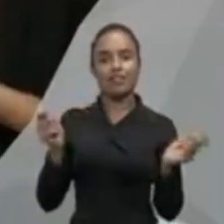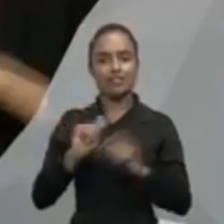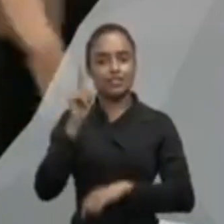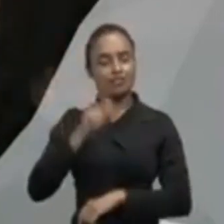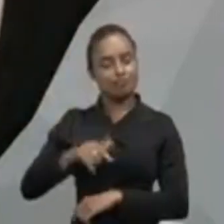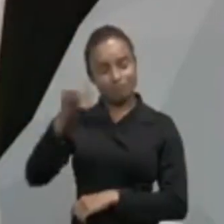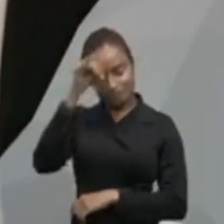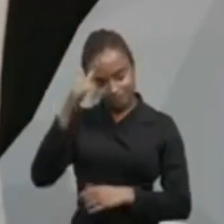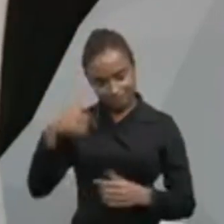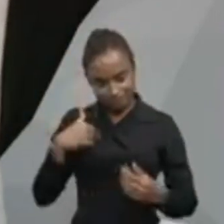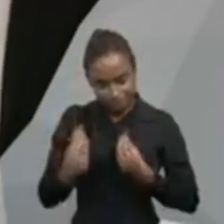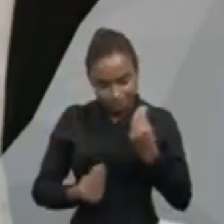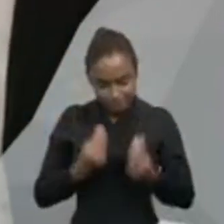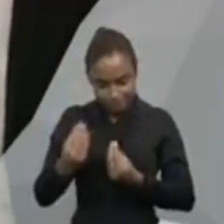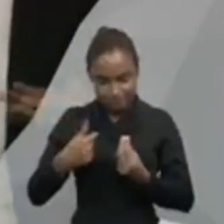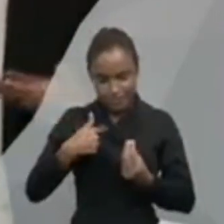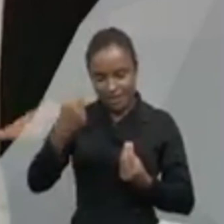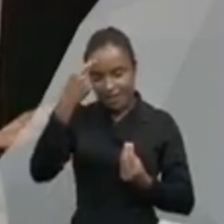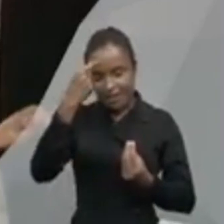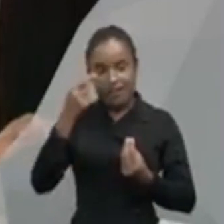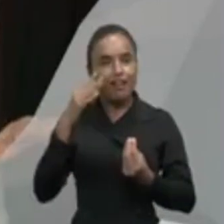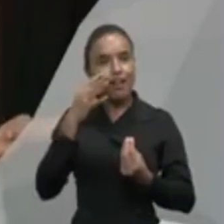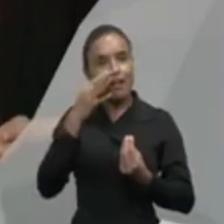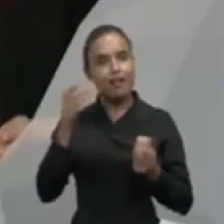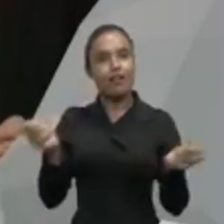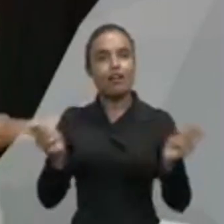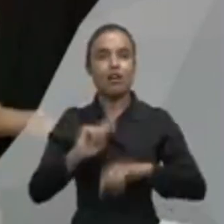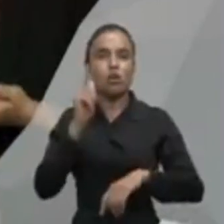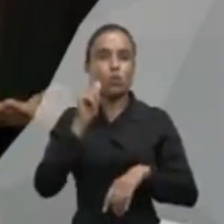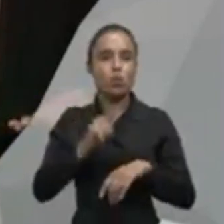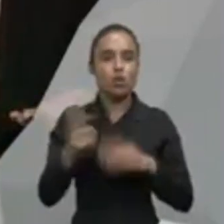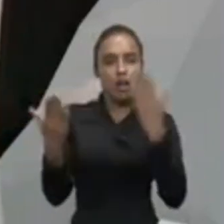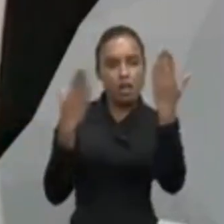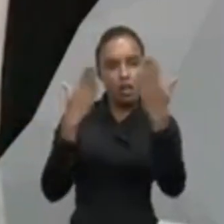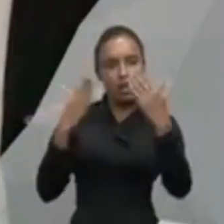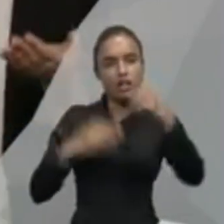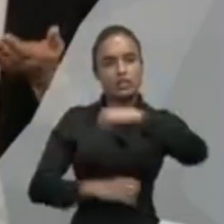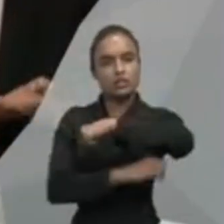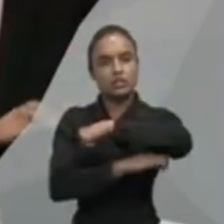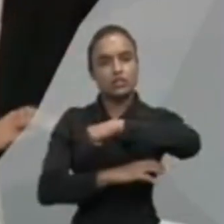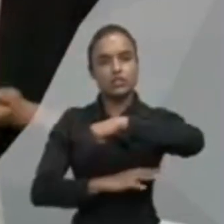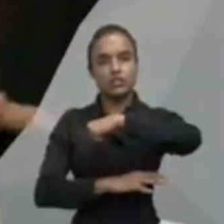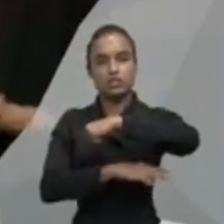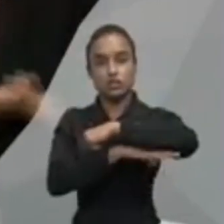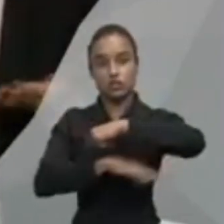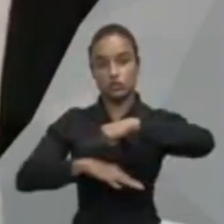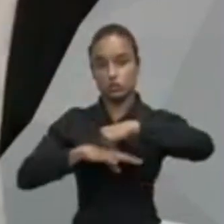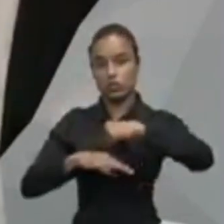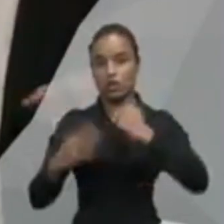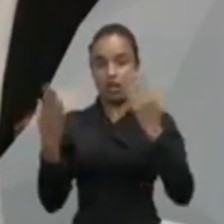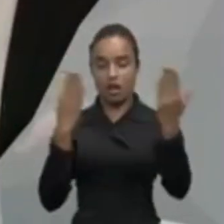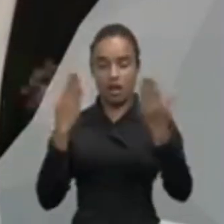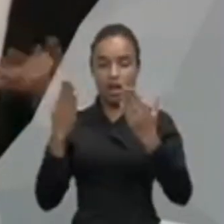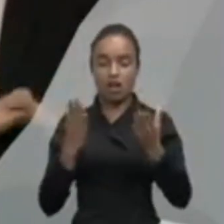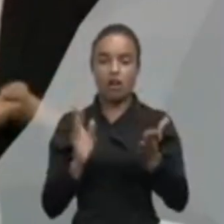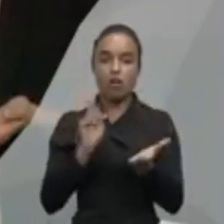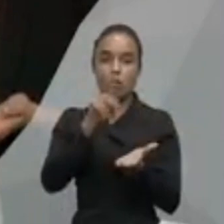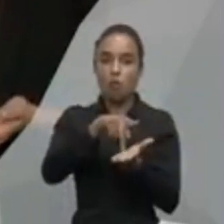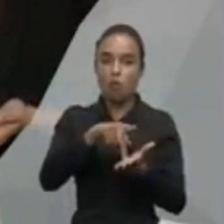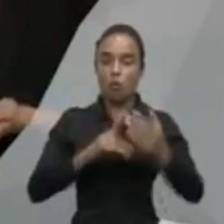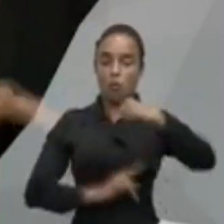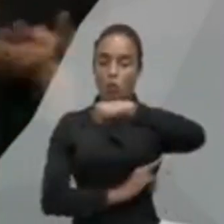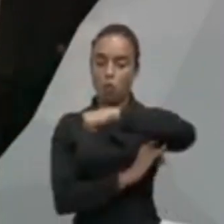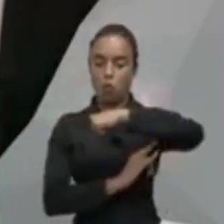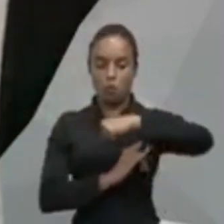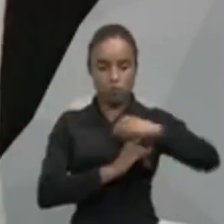às análises estruturais em métodos de elementos finitos que possibilitam as análises reais do trabalho conjunto das partes de uma